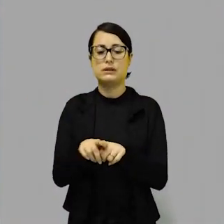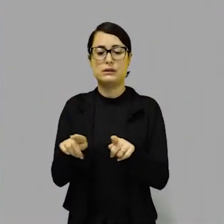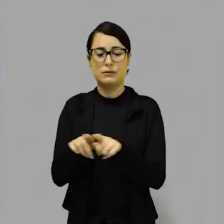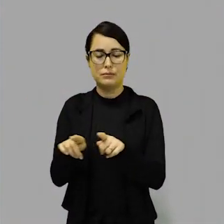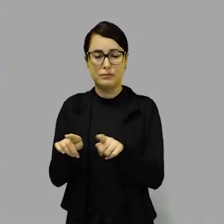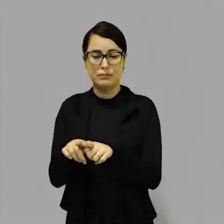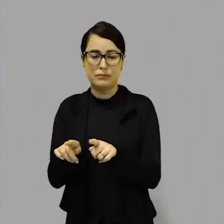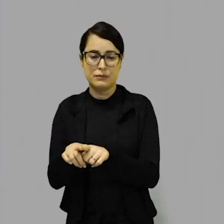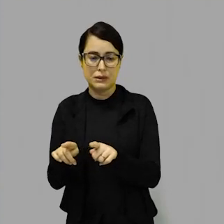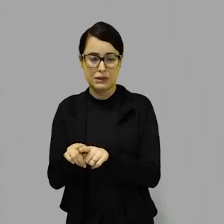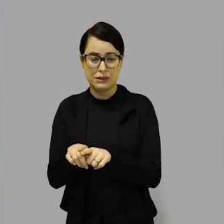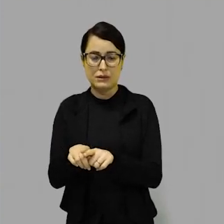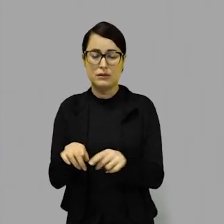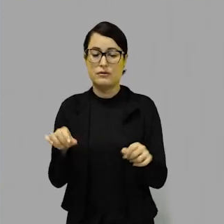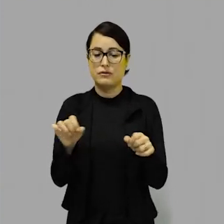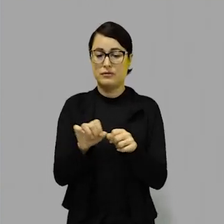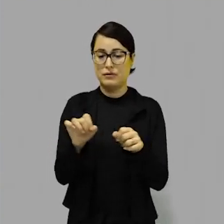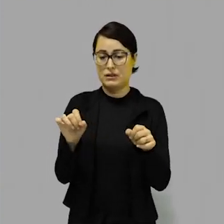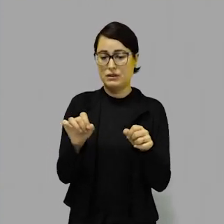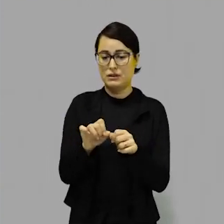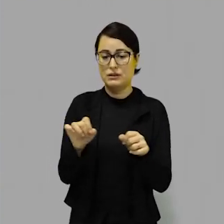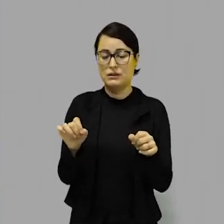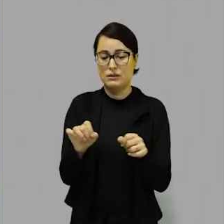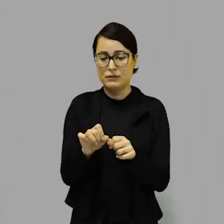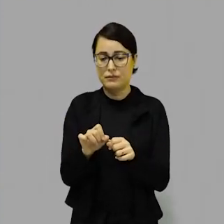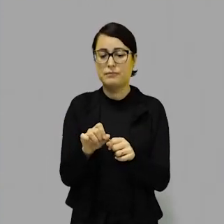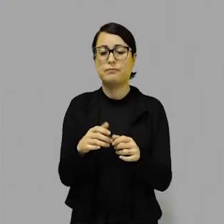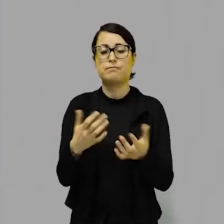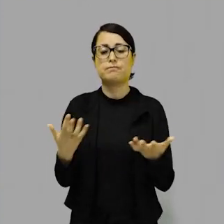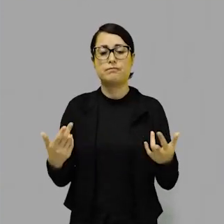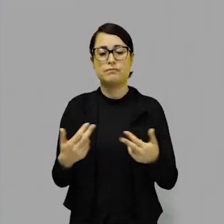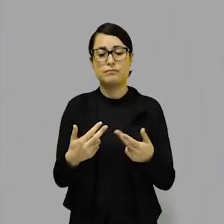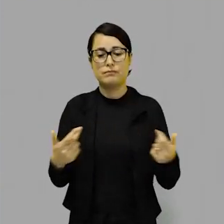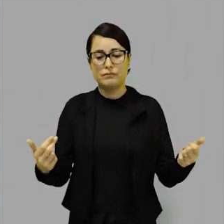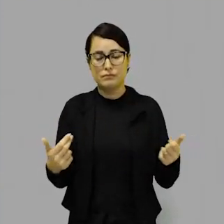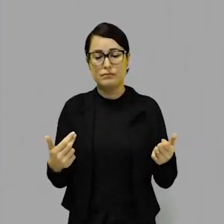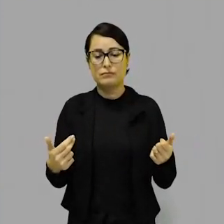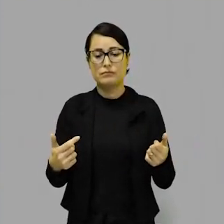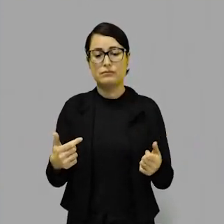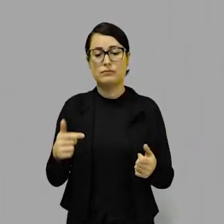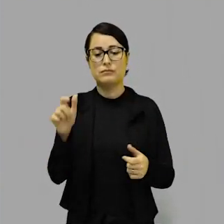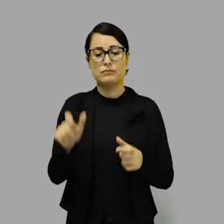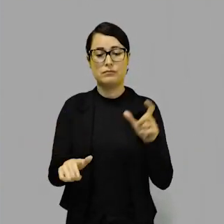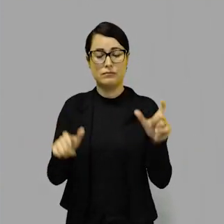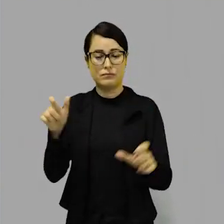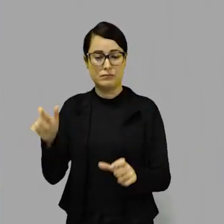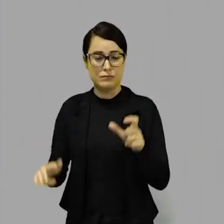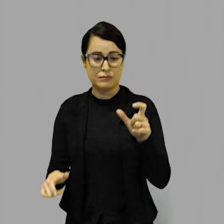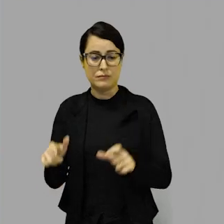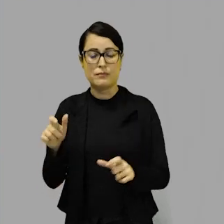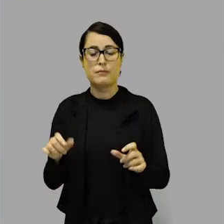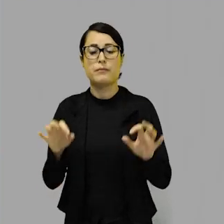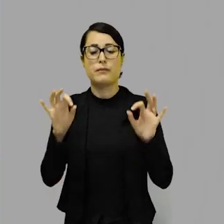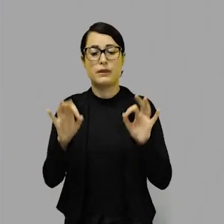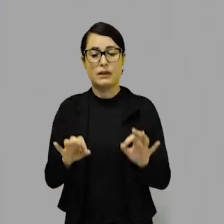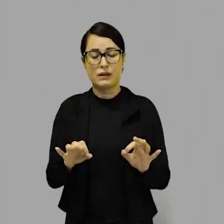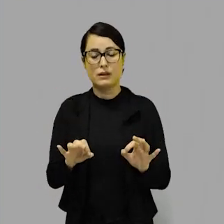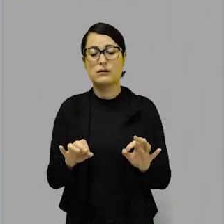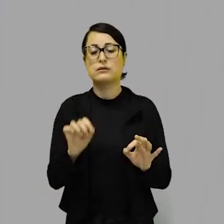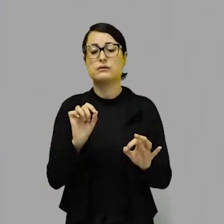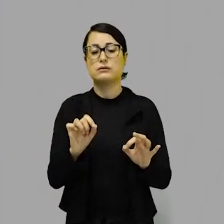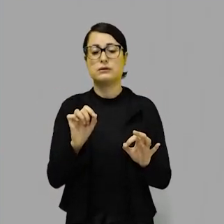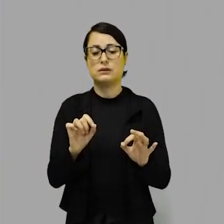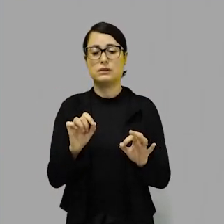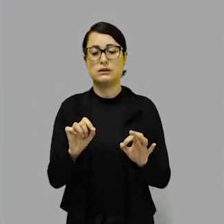tempo que ao praticar essas ações e condutas, eles legitimam e